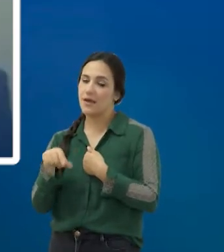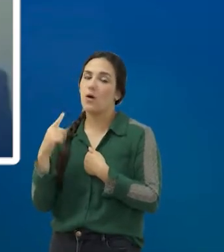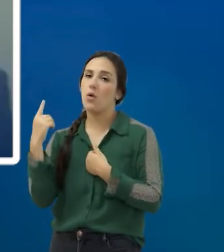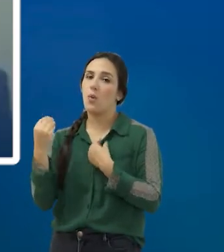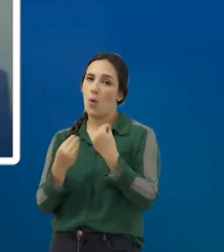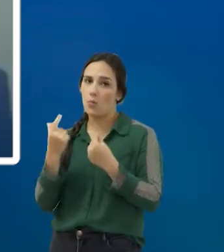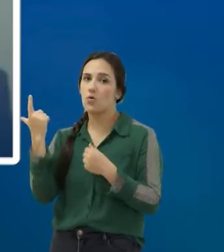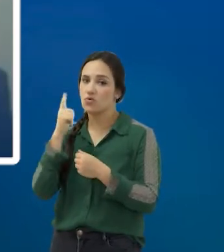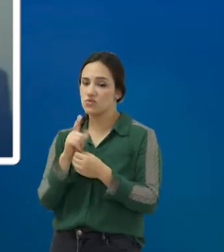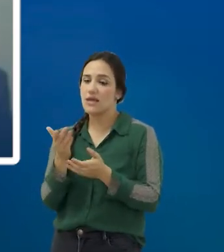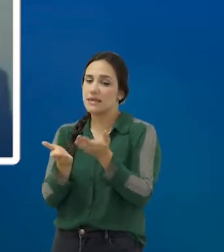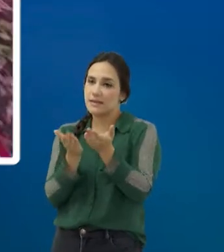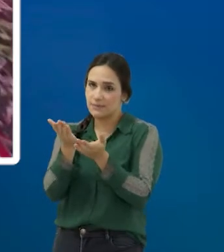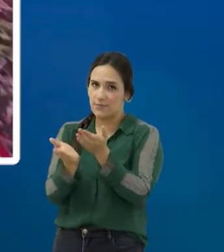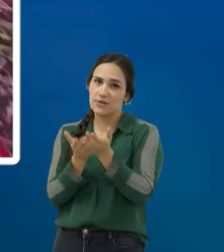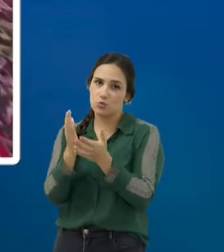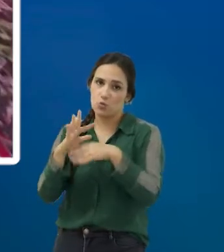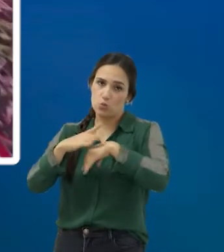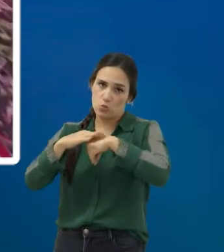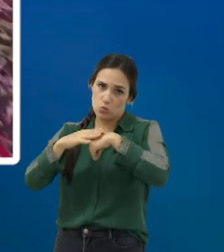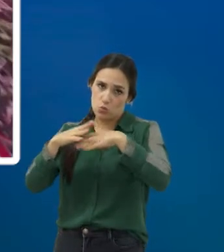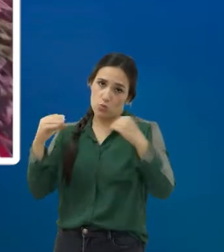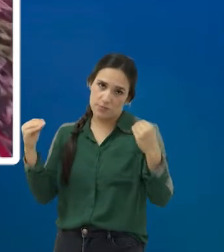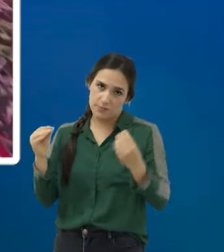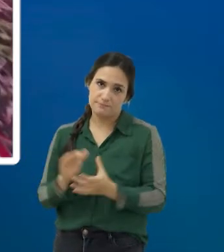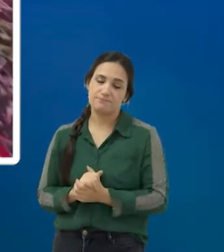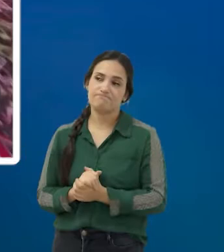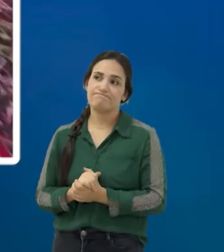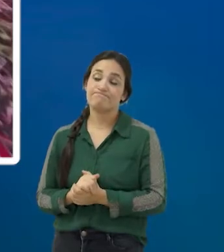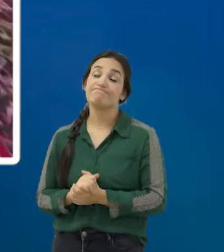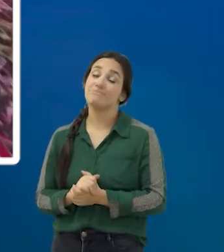curar a doença no paciente. E